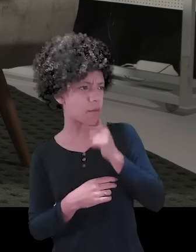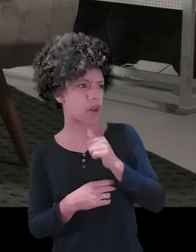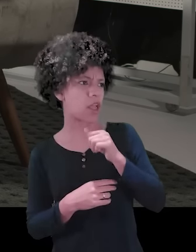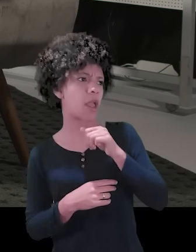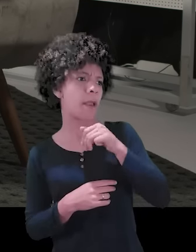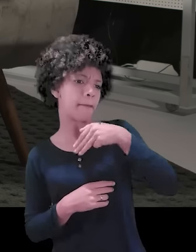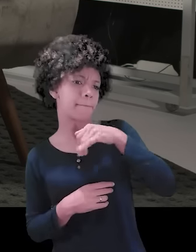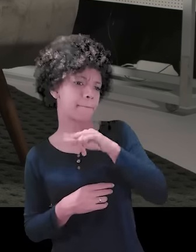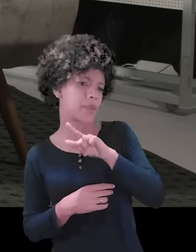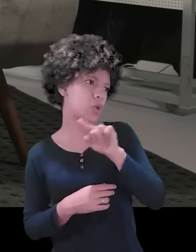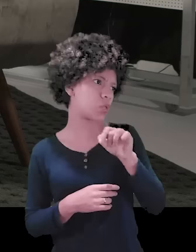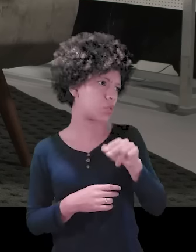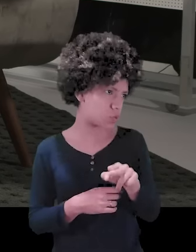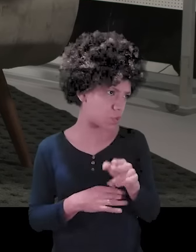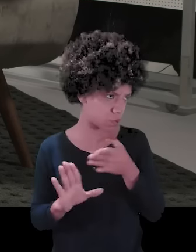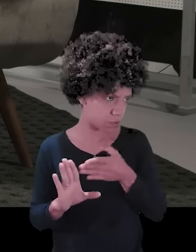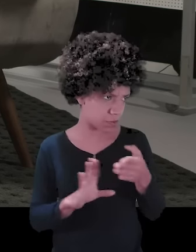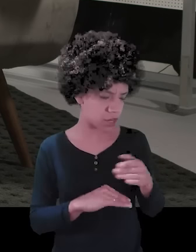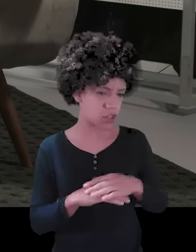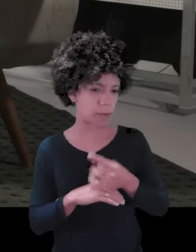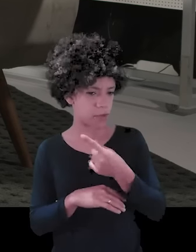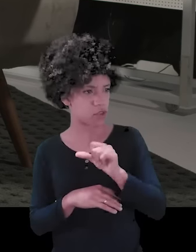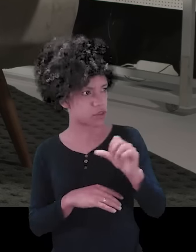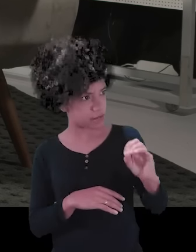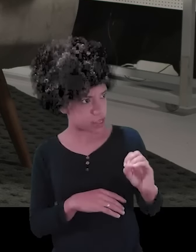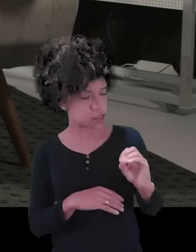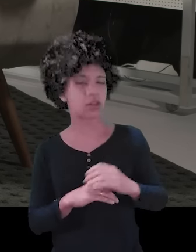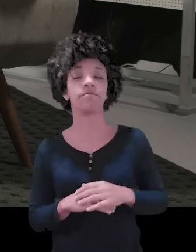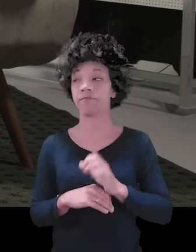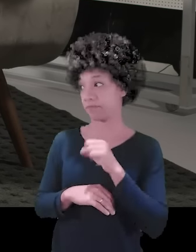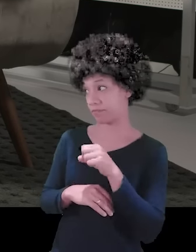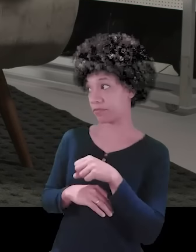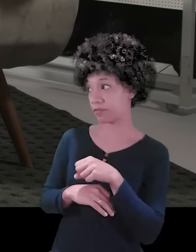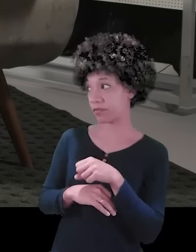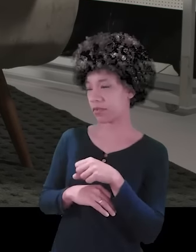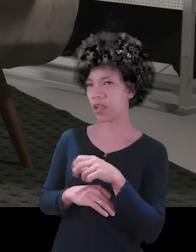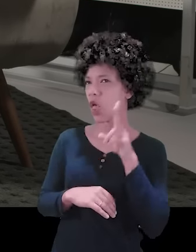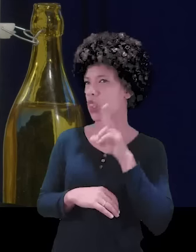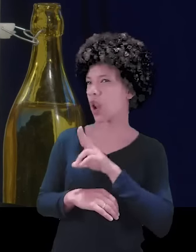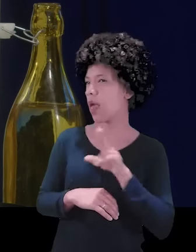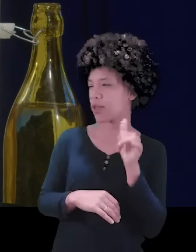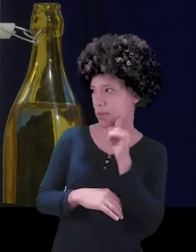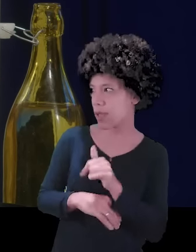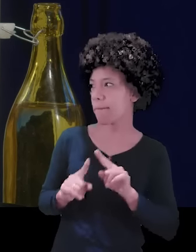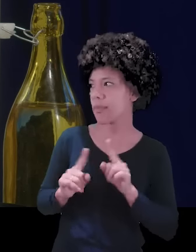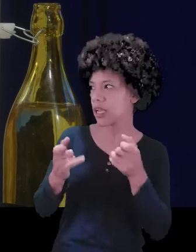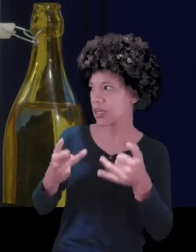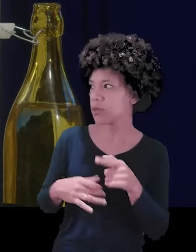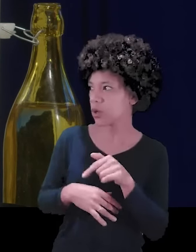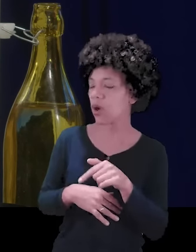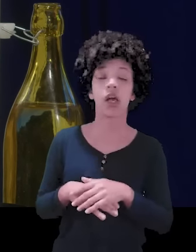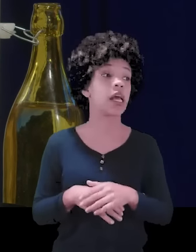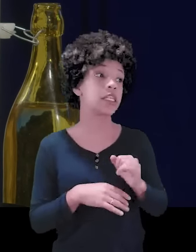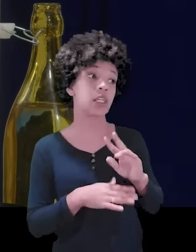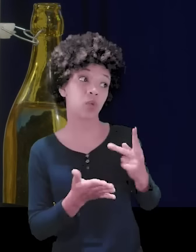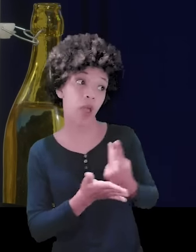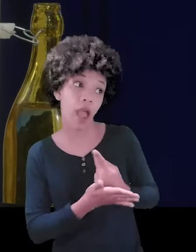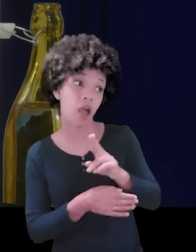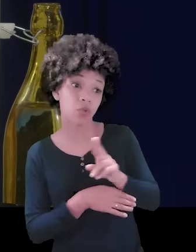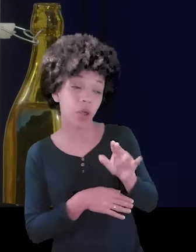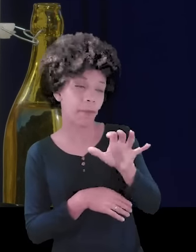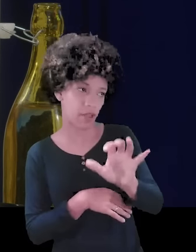slu na época nos anos 90 sim não é um dono mesmo que ela falou isso é se eu não